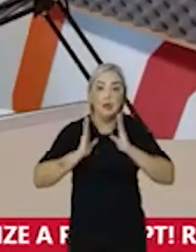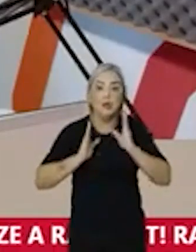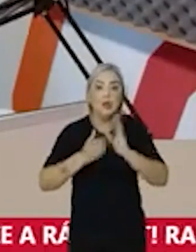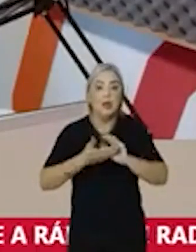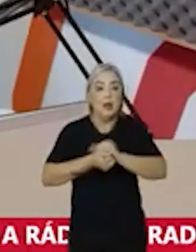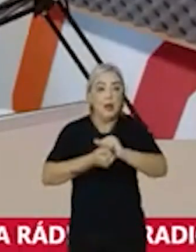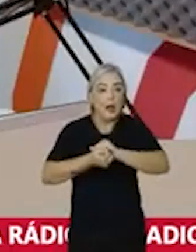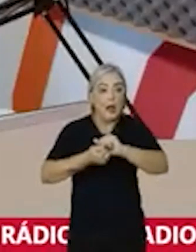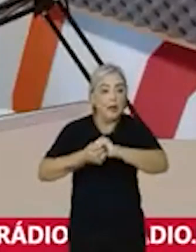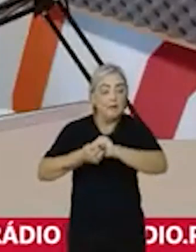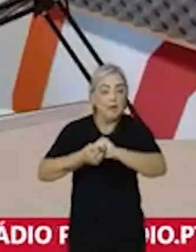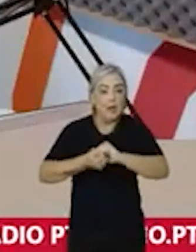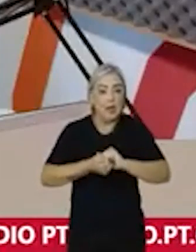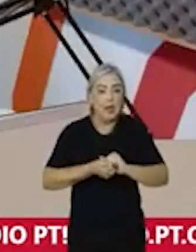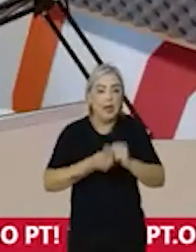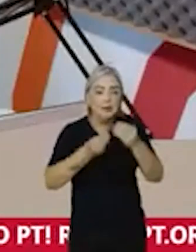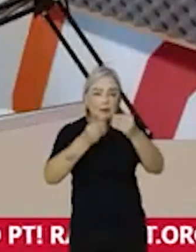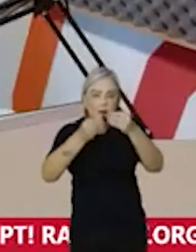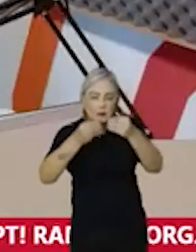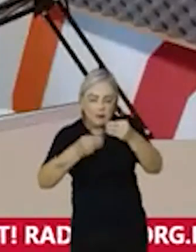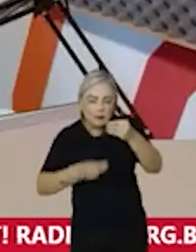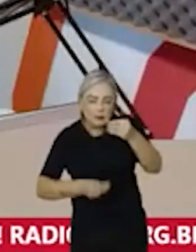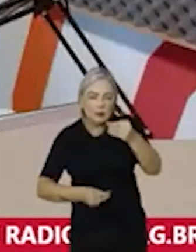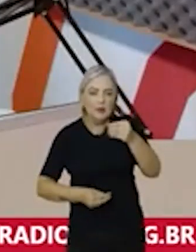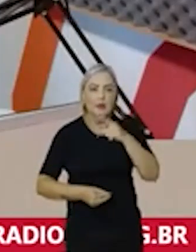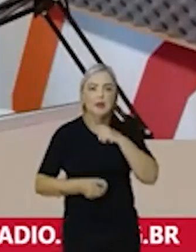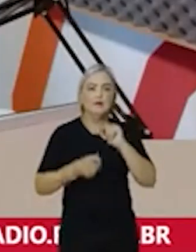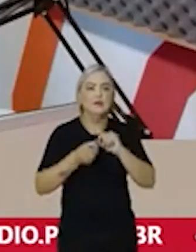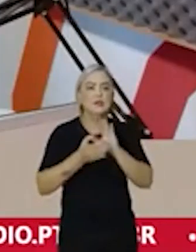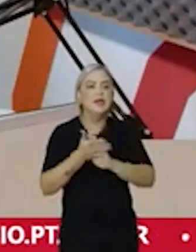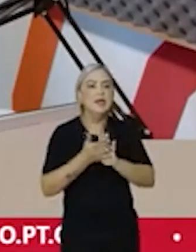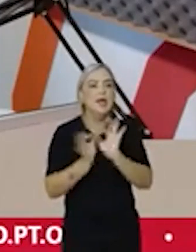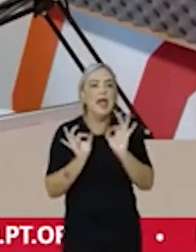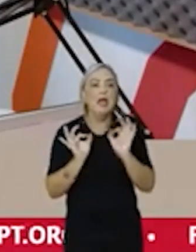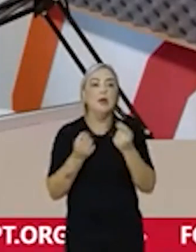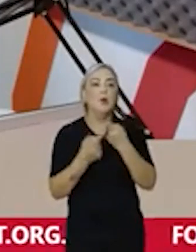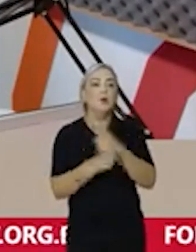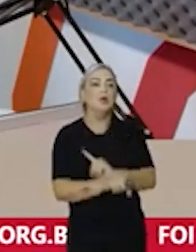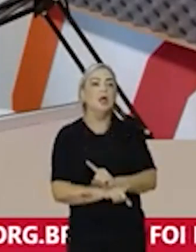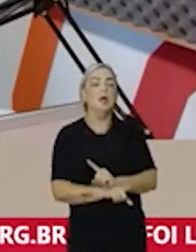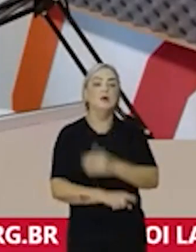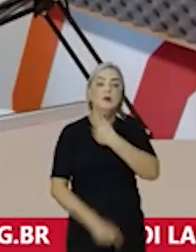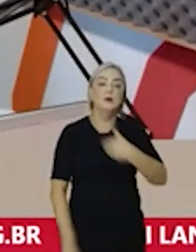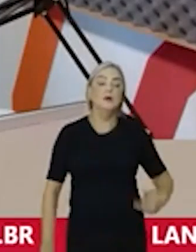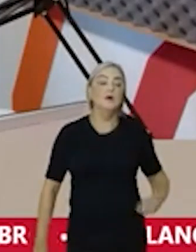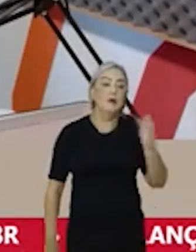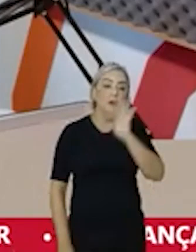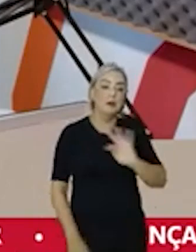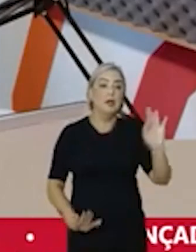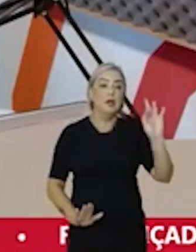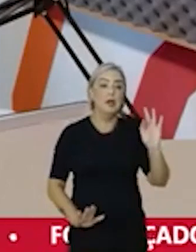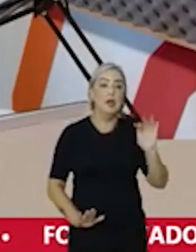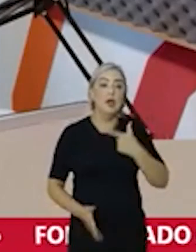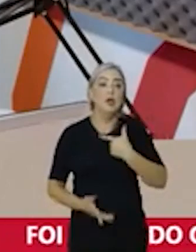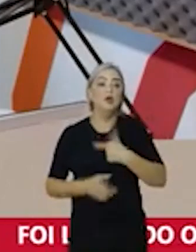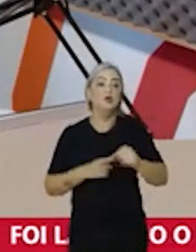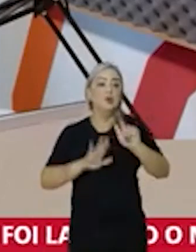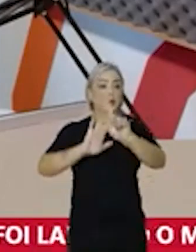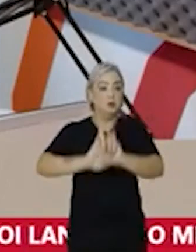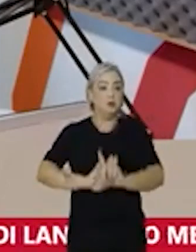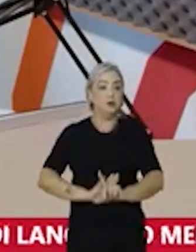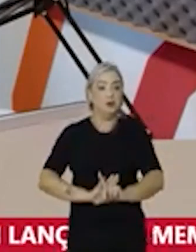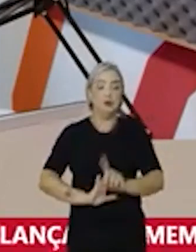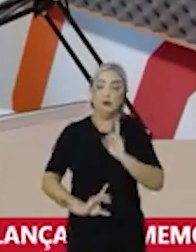lavagens dessas películas, e eles não estão fazendo nada, pelo contrário, o governo federal retirou os gestores que